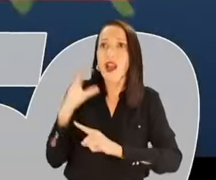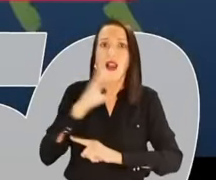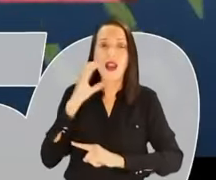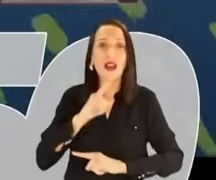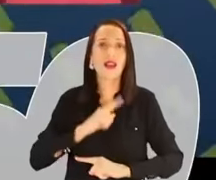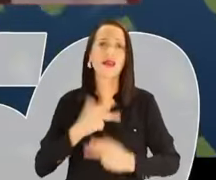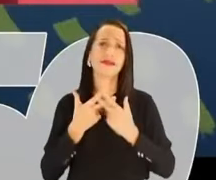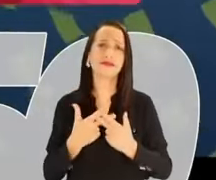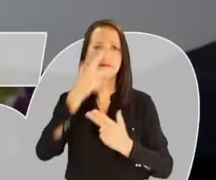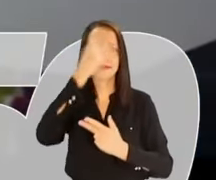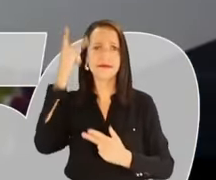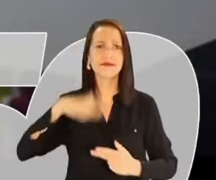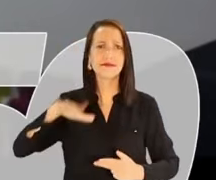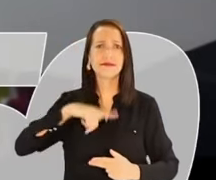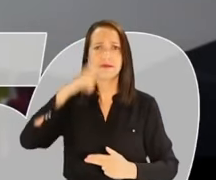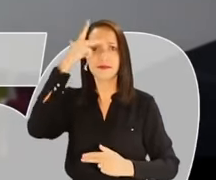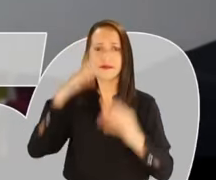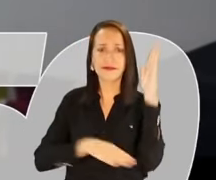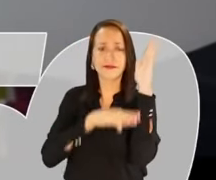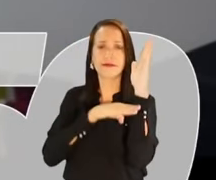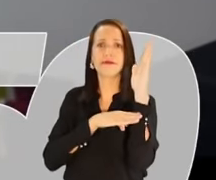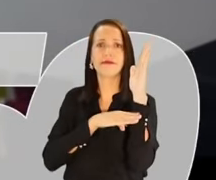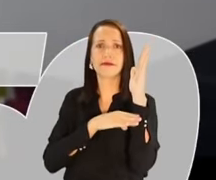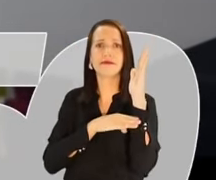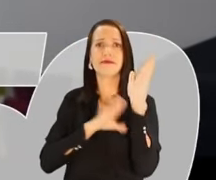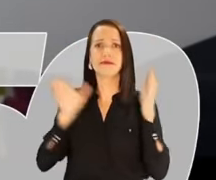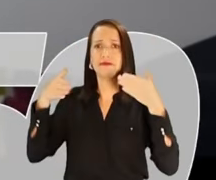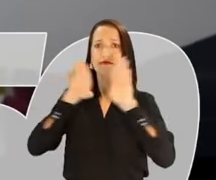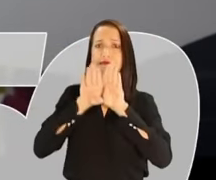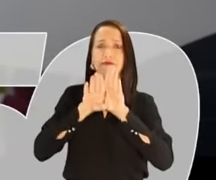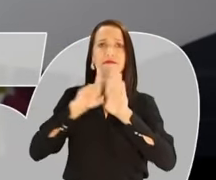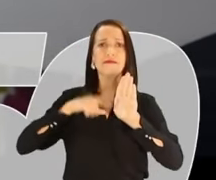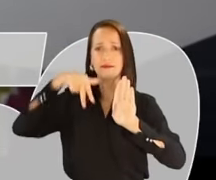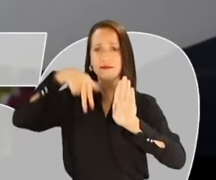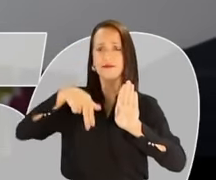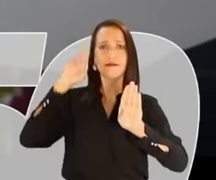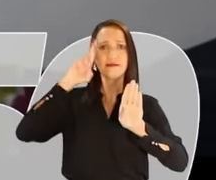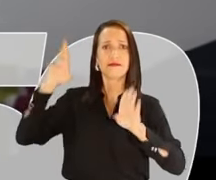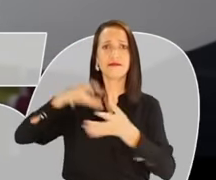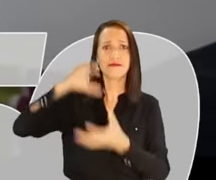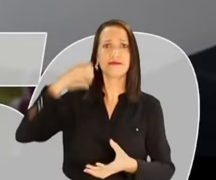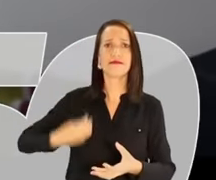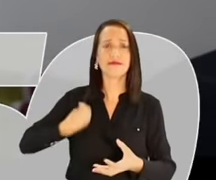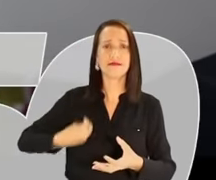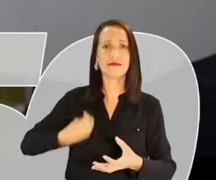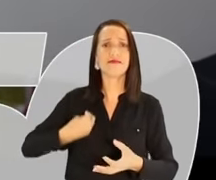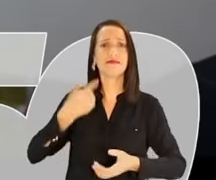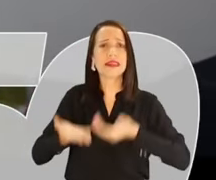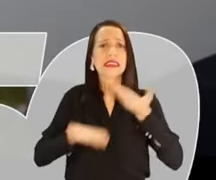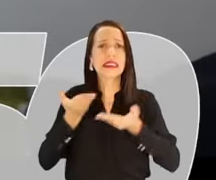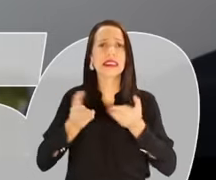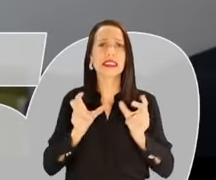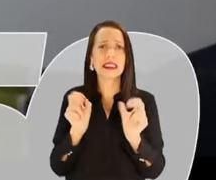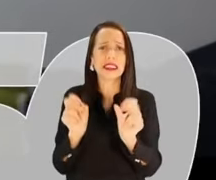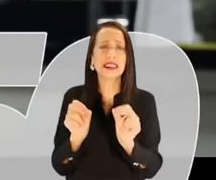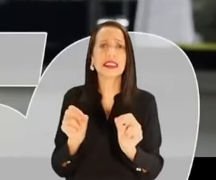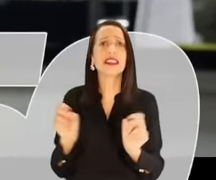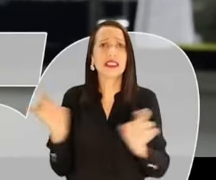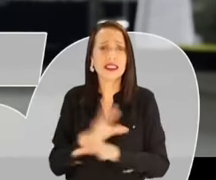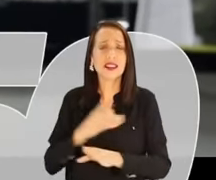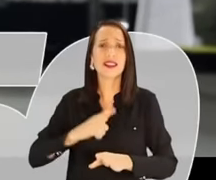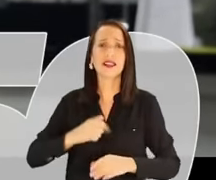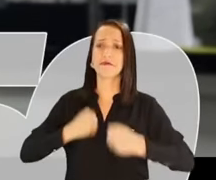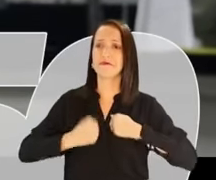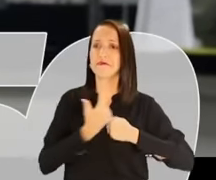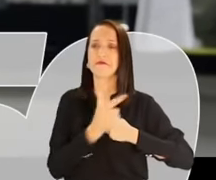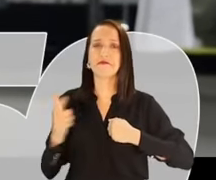socorrer. Paciência, né, pessoal? Uma pessoa ficou presa no elevador, uma senhora que tinha acabado de sair do tratamento de câncer. Nós